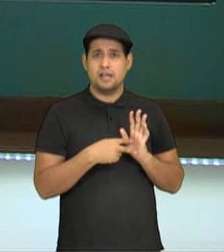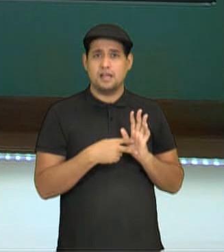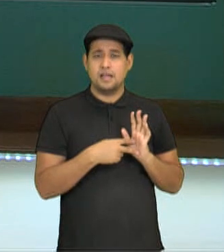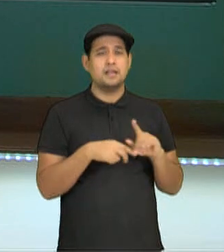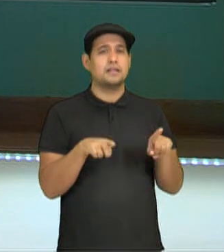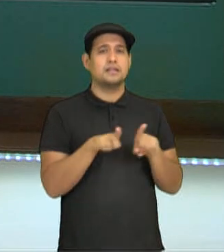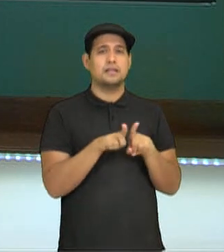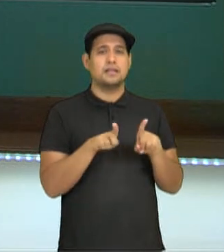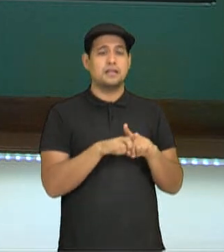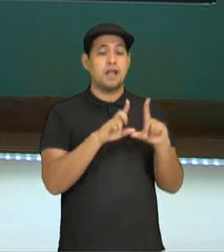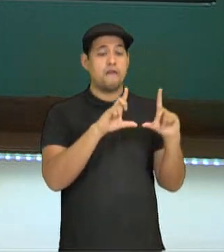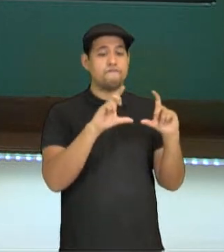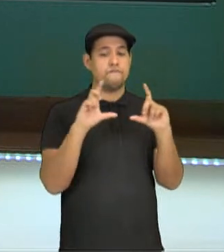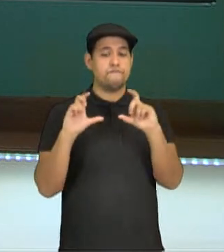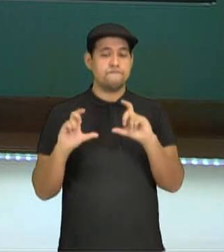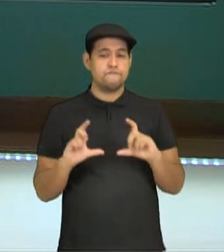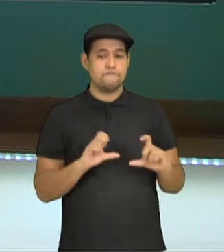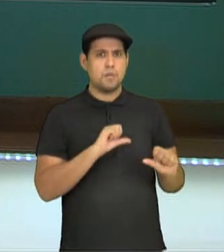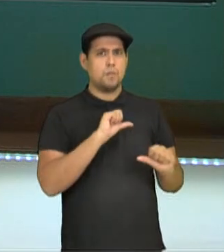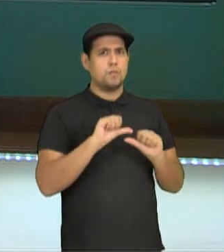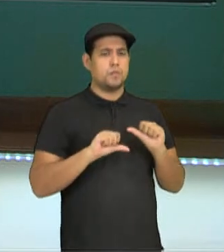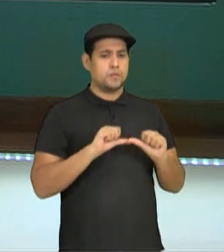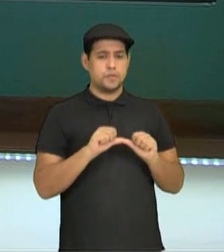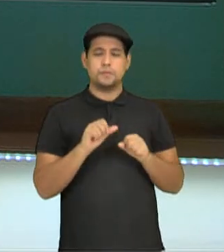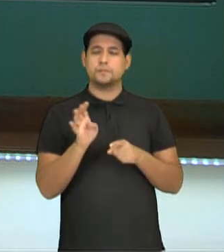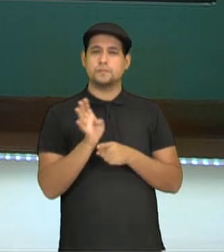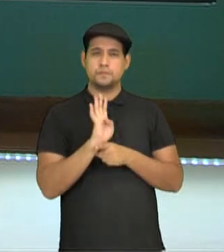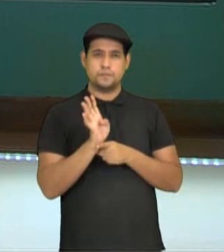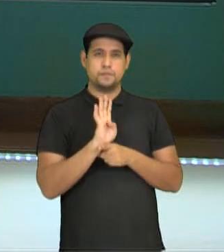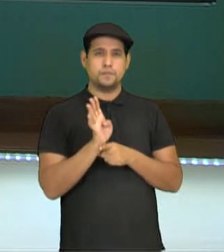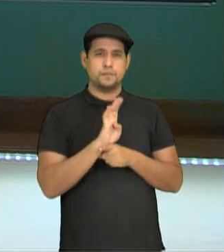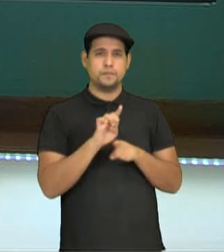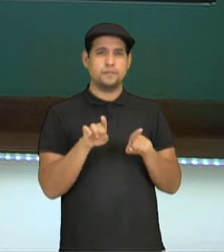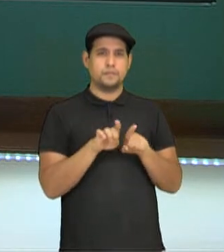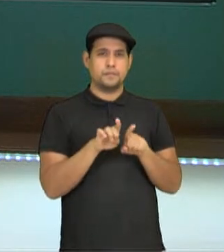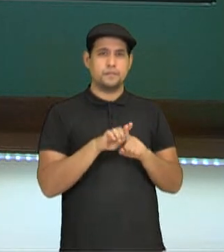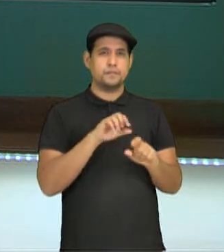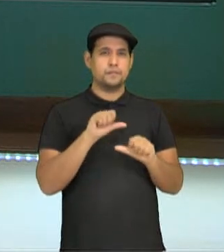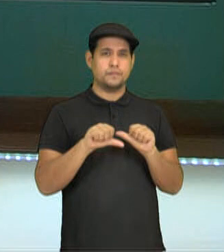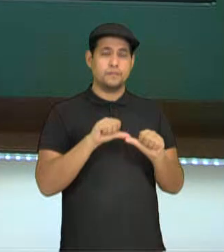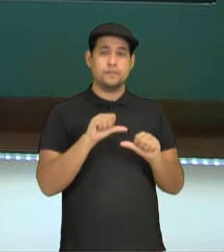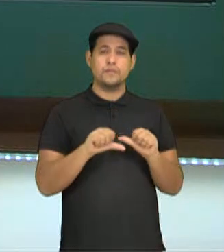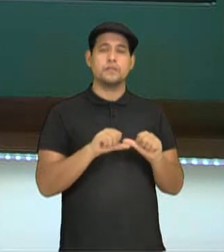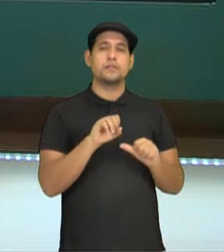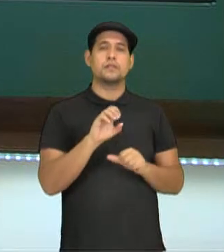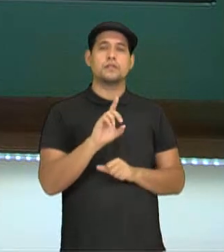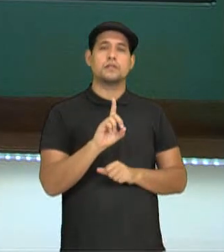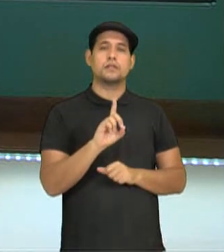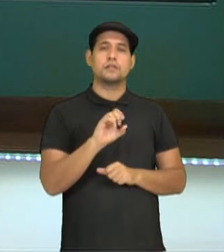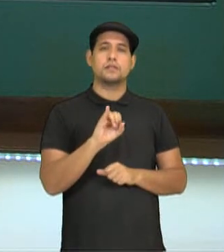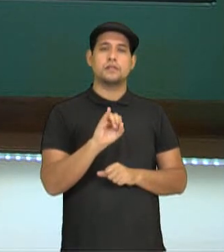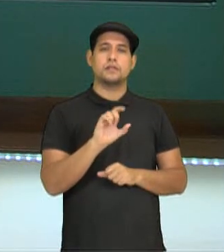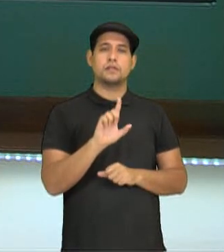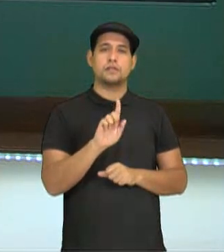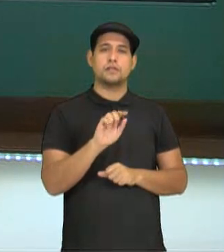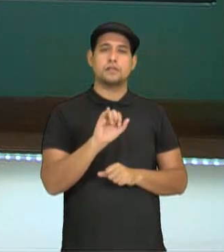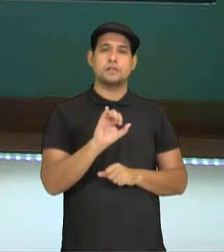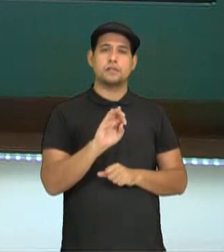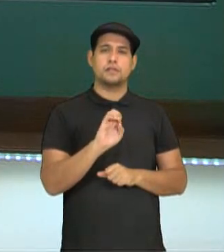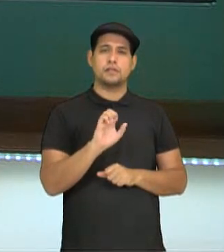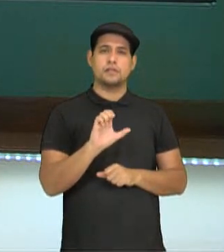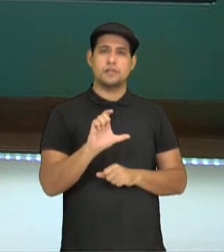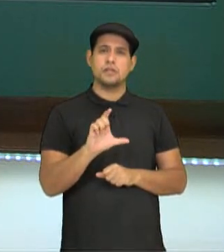a fotografia mudou, o cinema também mudou, tornou-se digital, não é mesmo? Então, ele